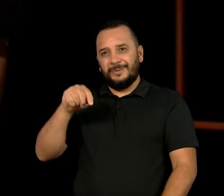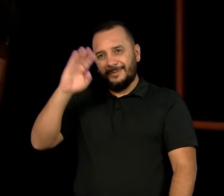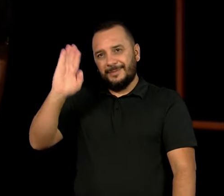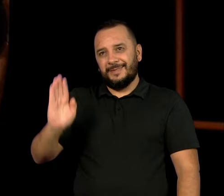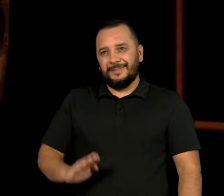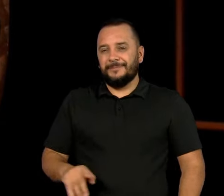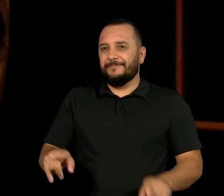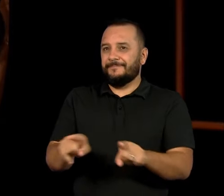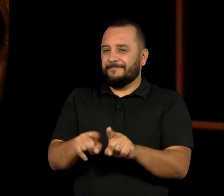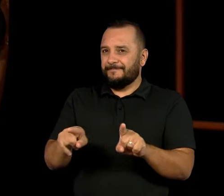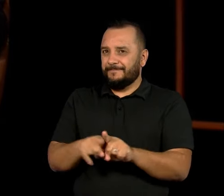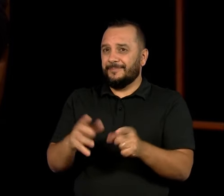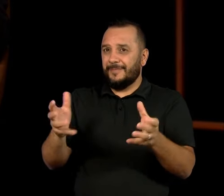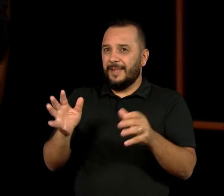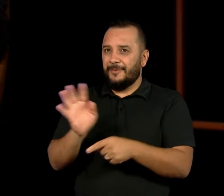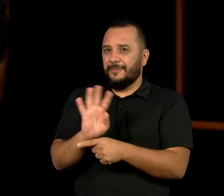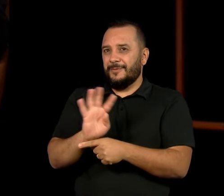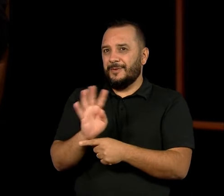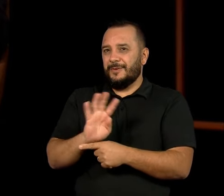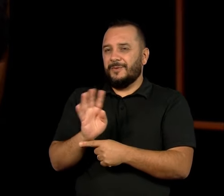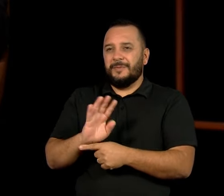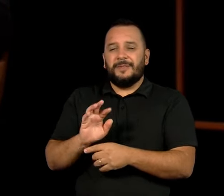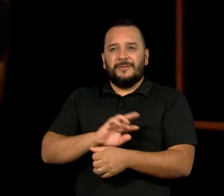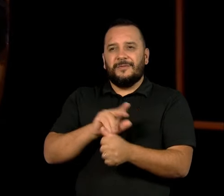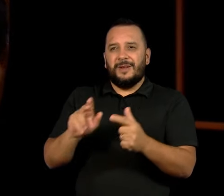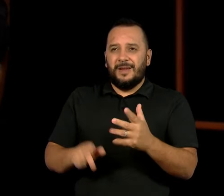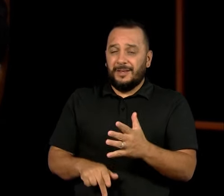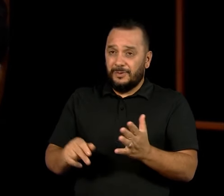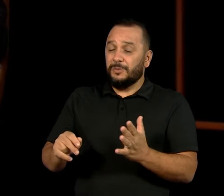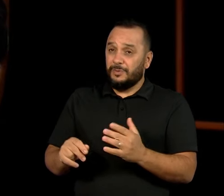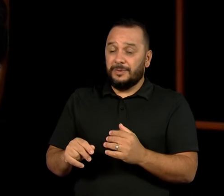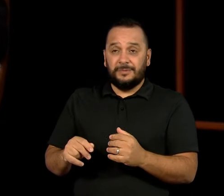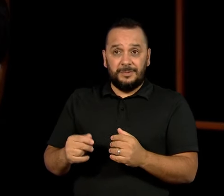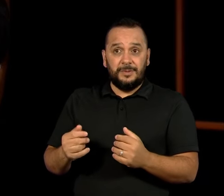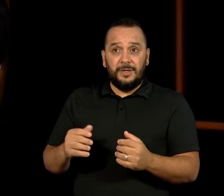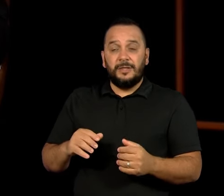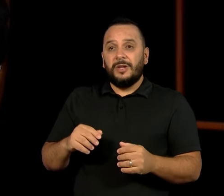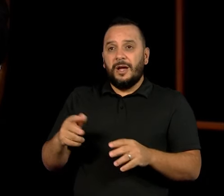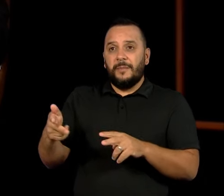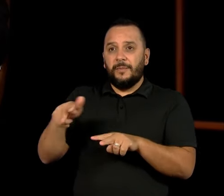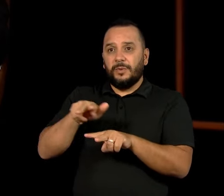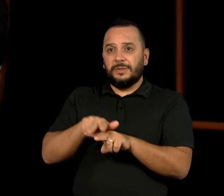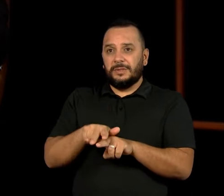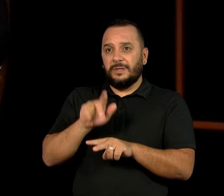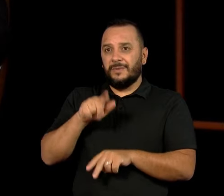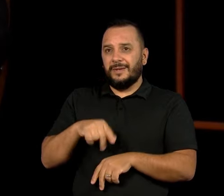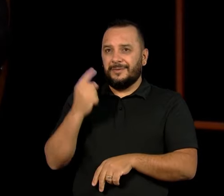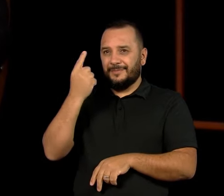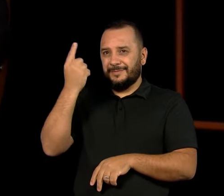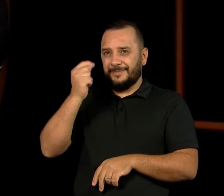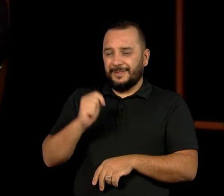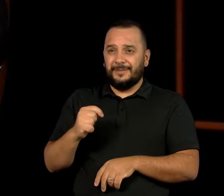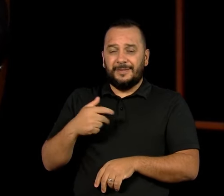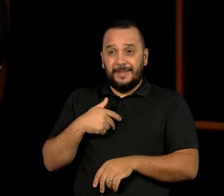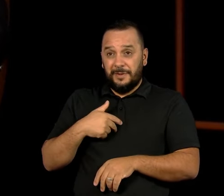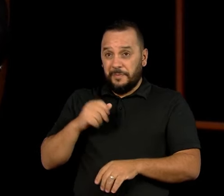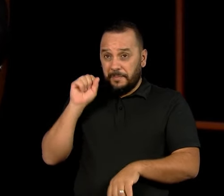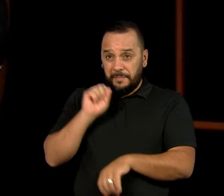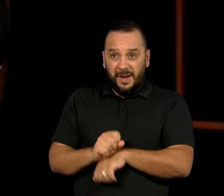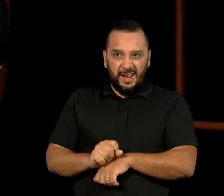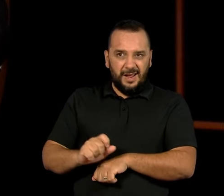e quero também fazer muitos filmes que Possessões seja apenas o primeiro, porque eu não pretendo parar de produzir e